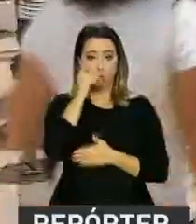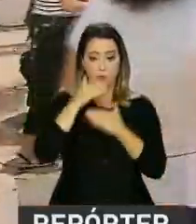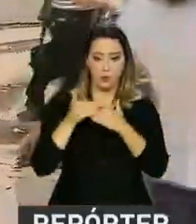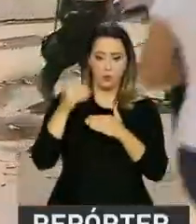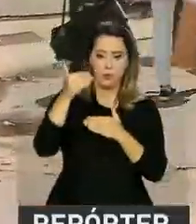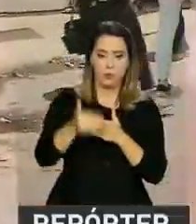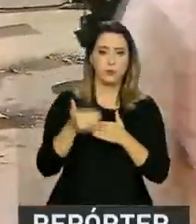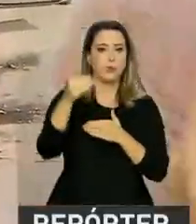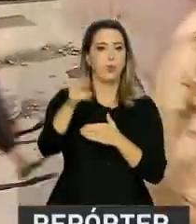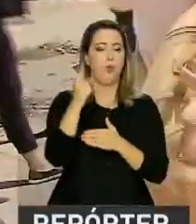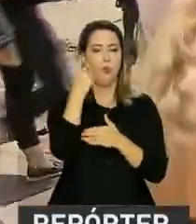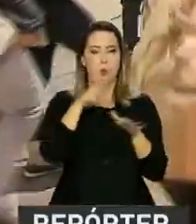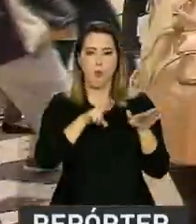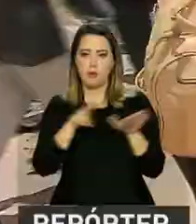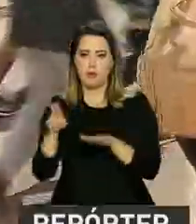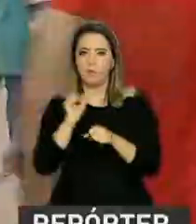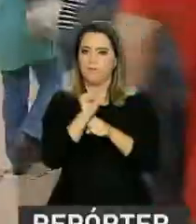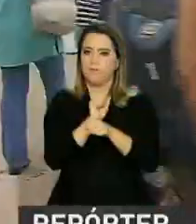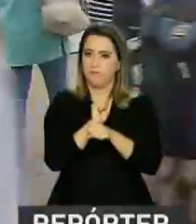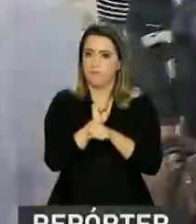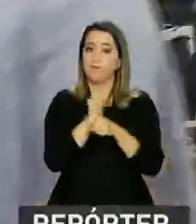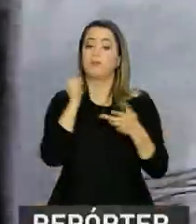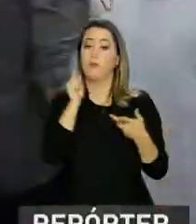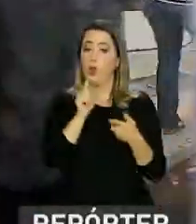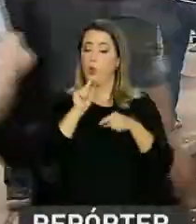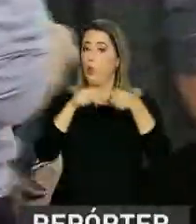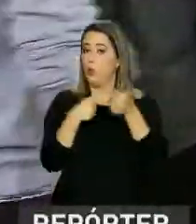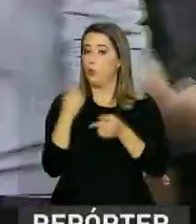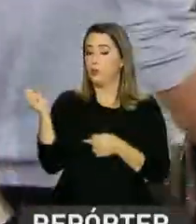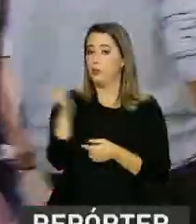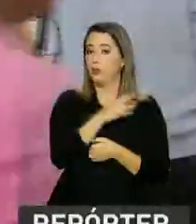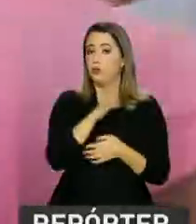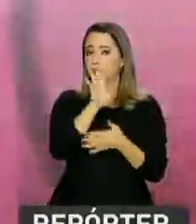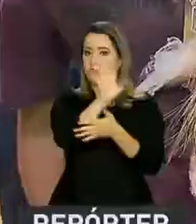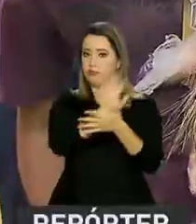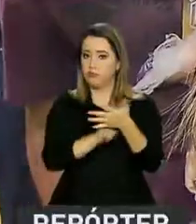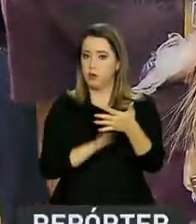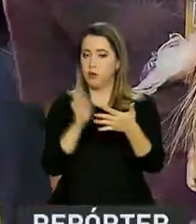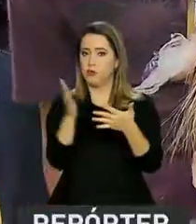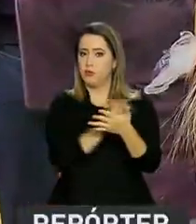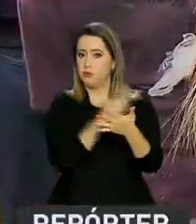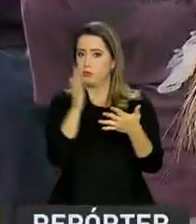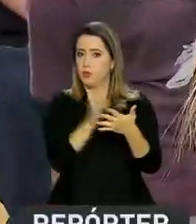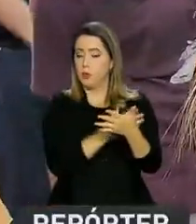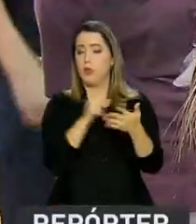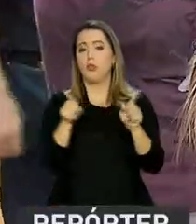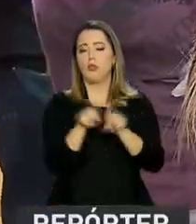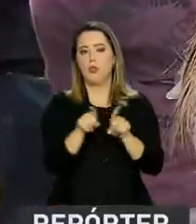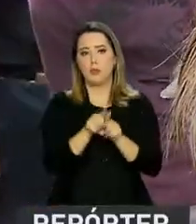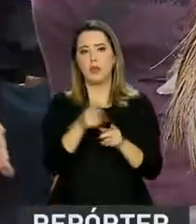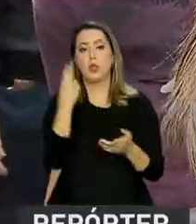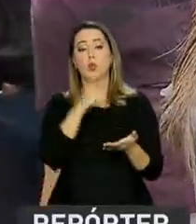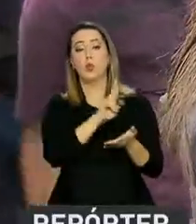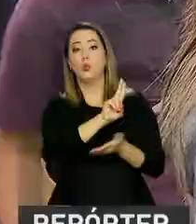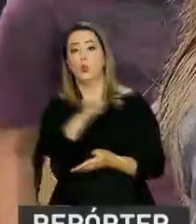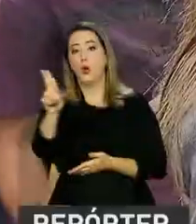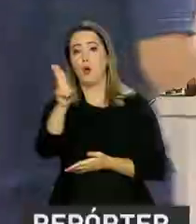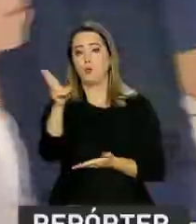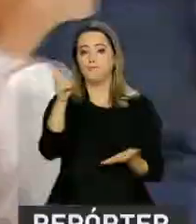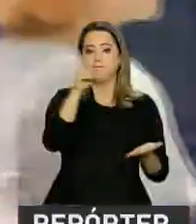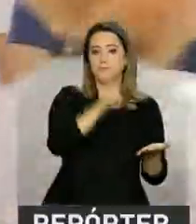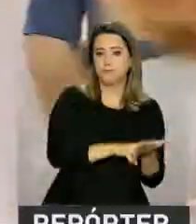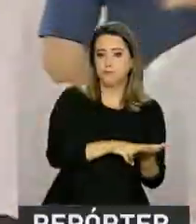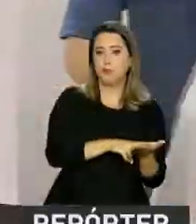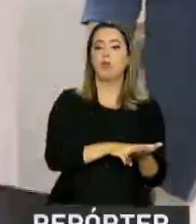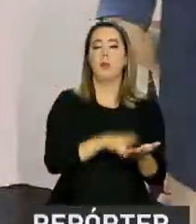com intervalo de uma semana. Outra novidade estava nos cadernos de prova, que passaram a ter também os nomes dos candidatos